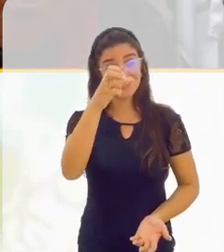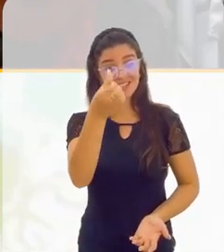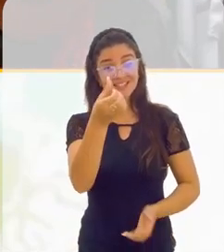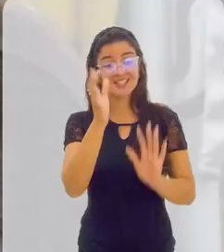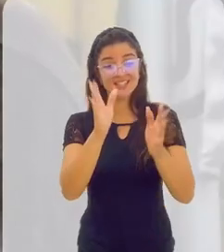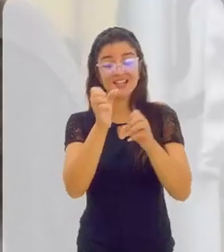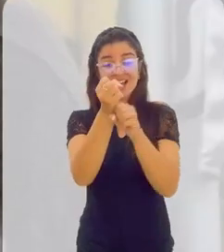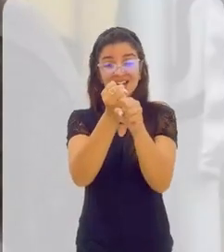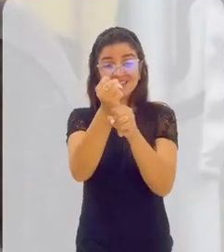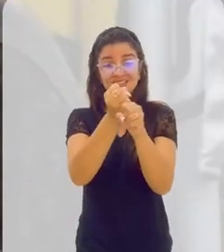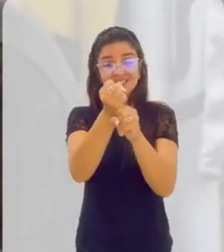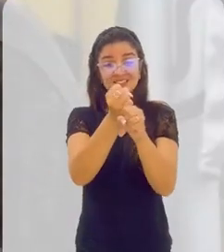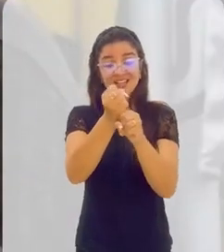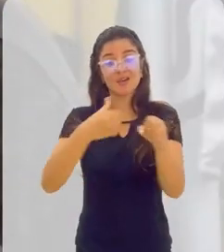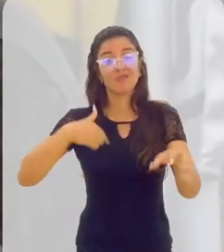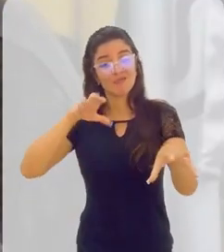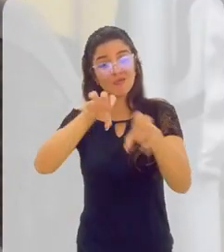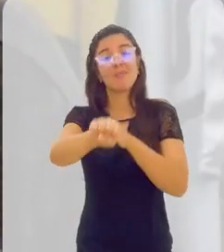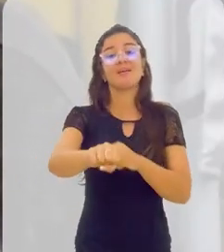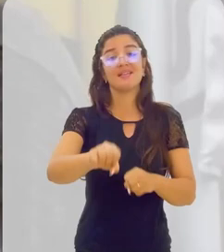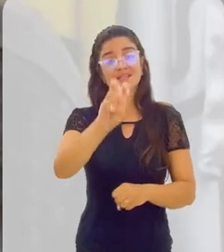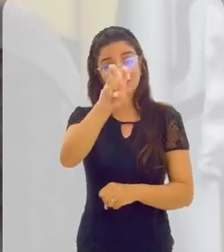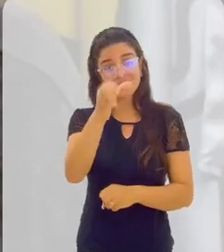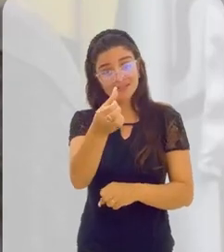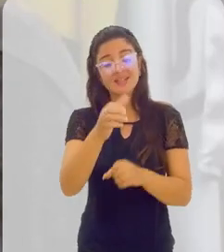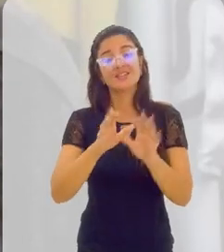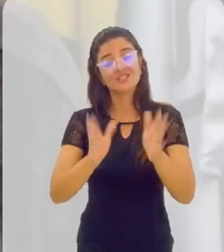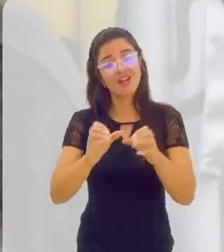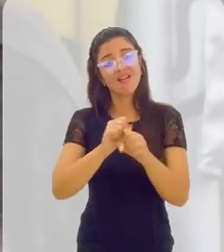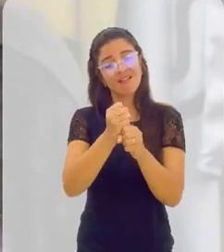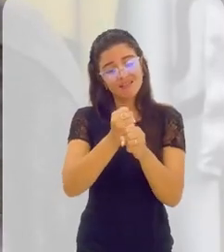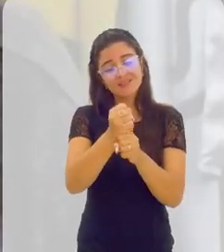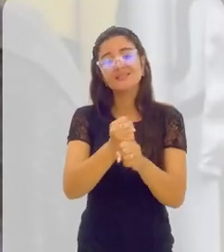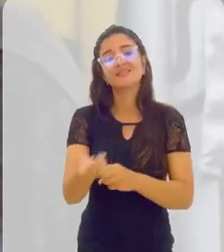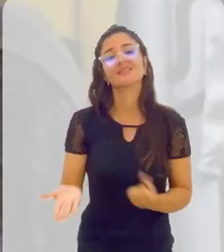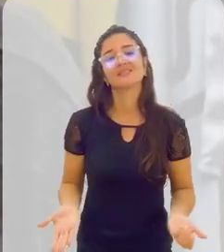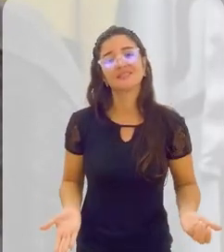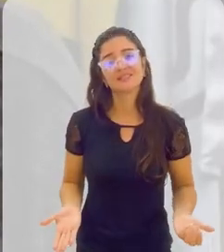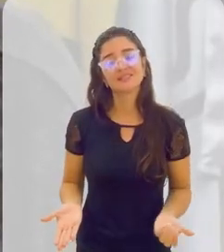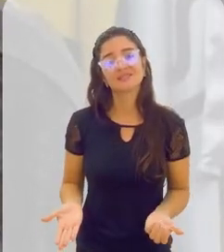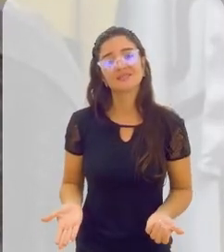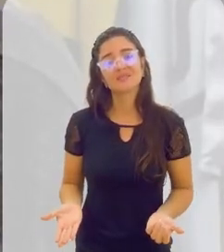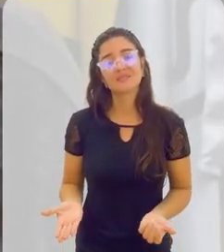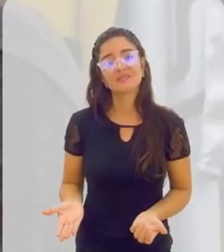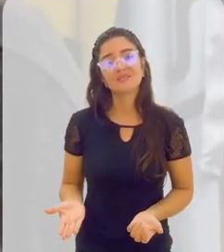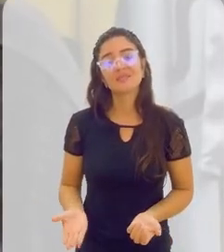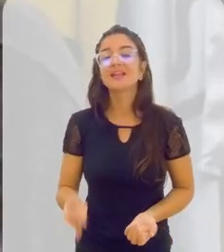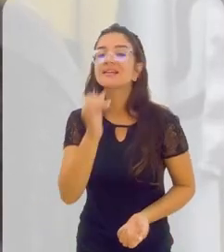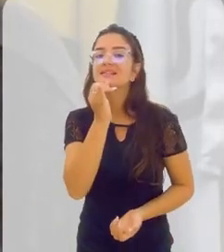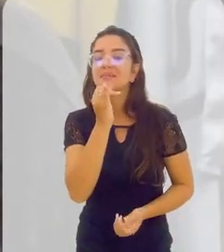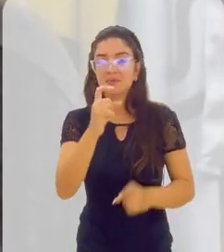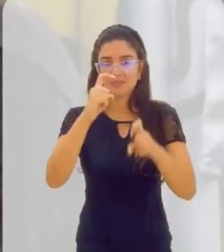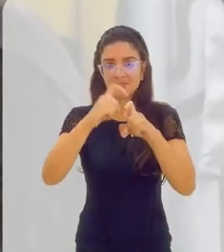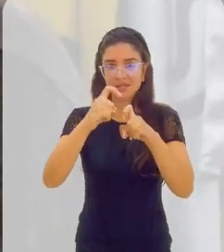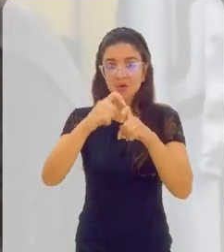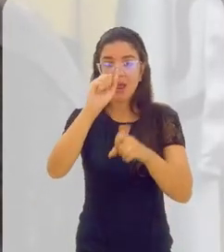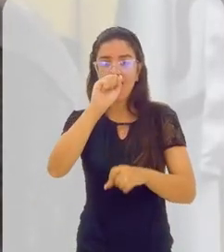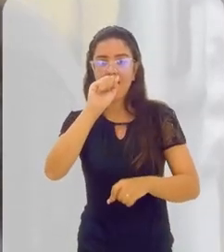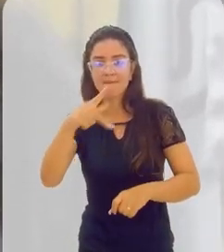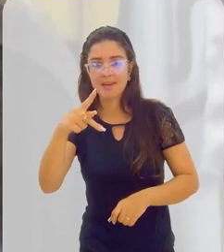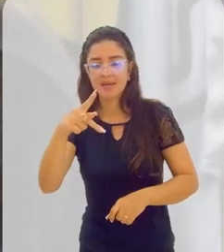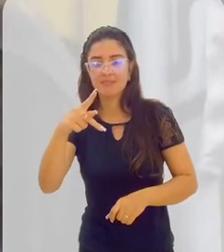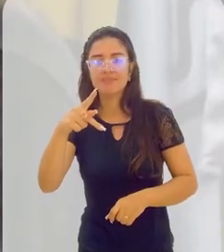formada eu nunca larguei a profissão mas eu falo isso sempre viu o médico se aposenta do vínculo empregatício